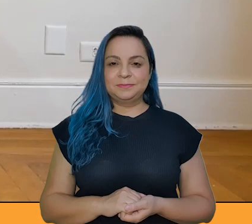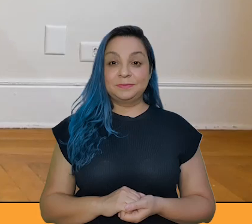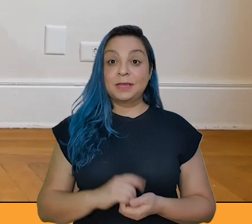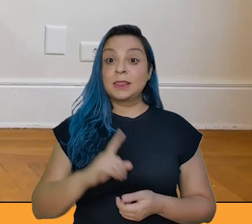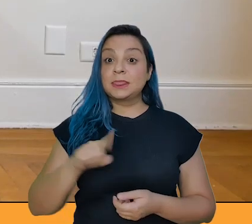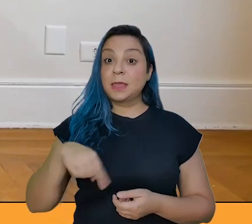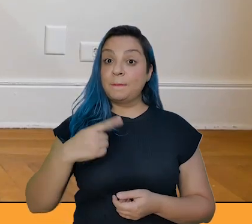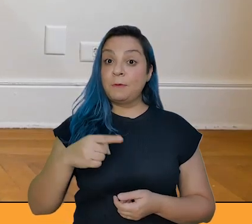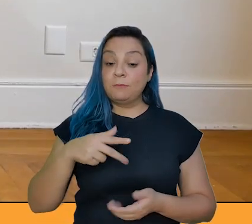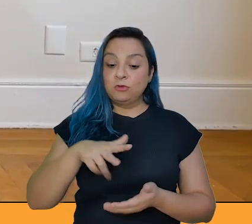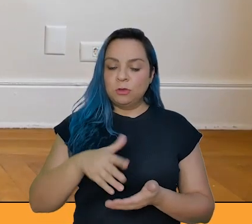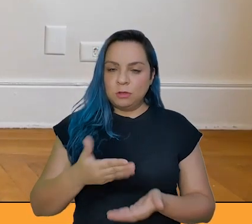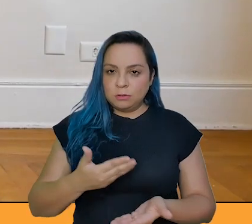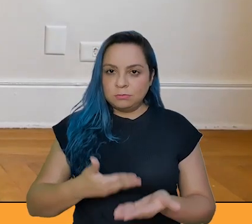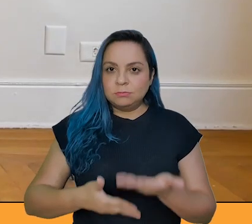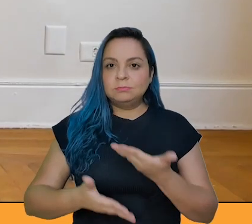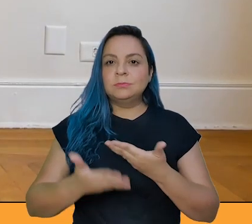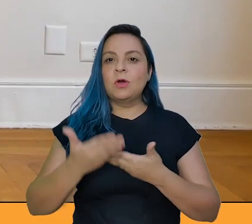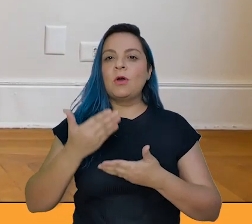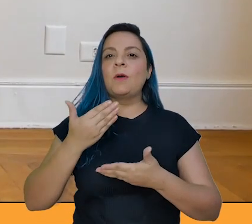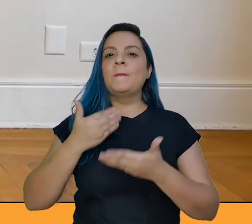Depois você sobe devagar,